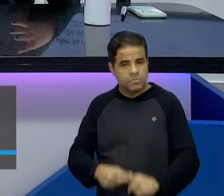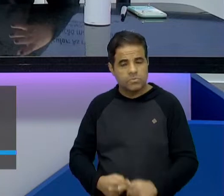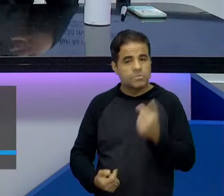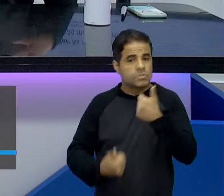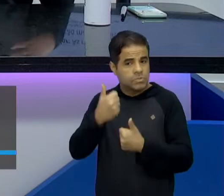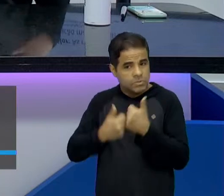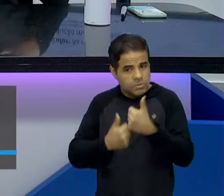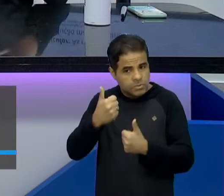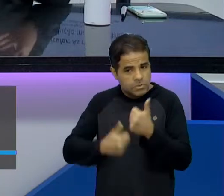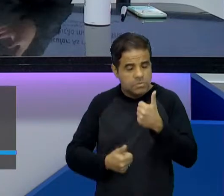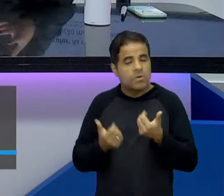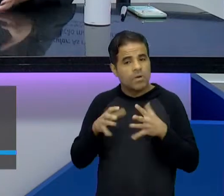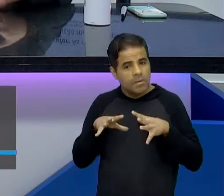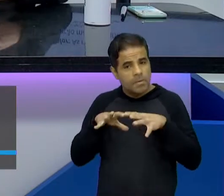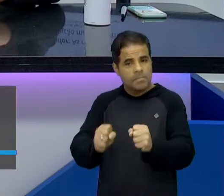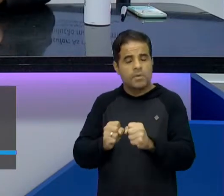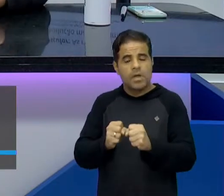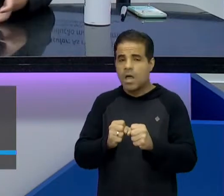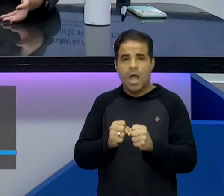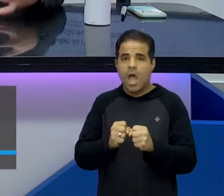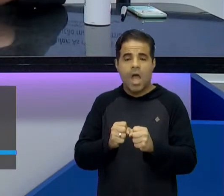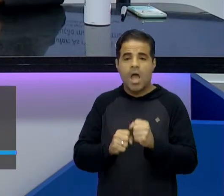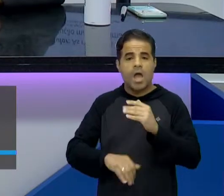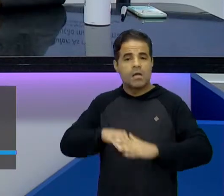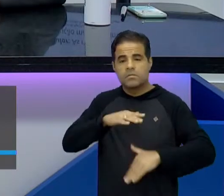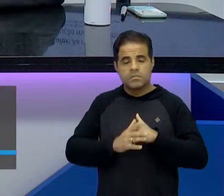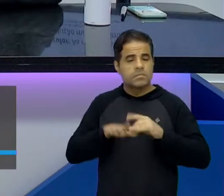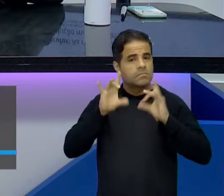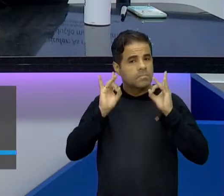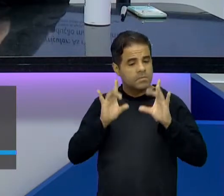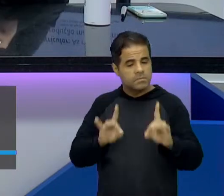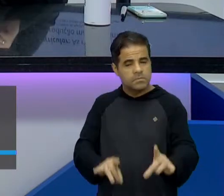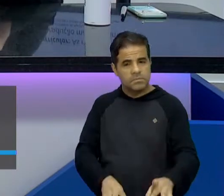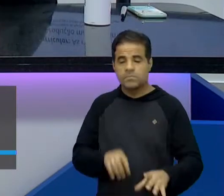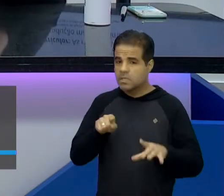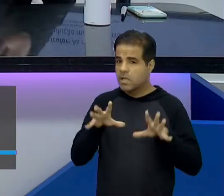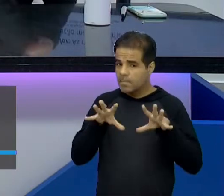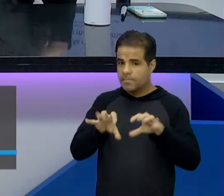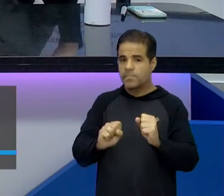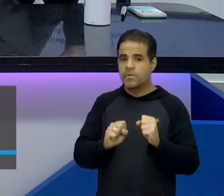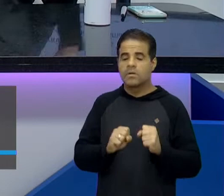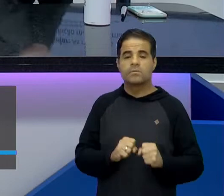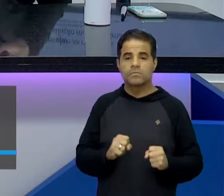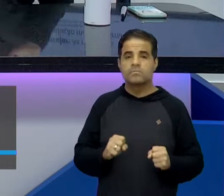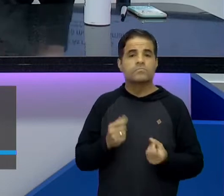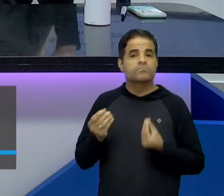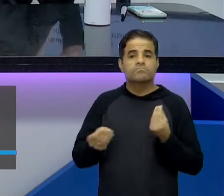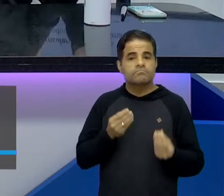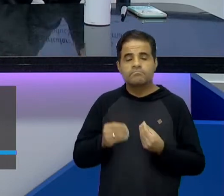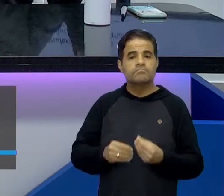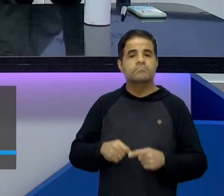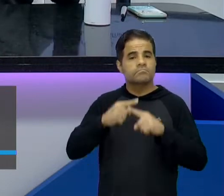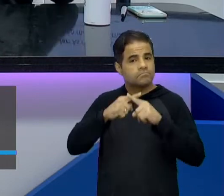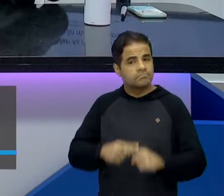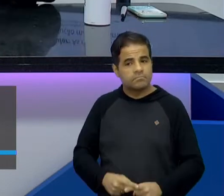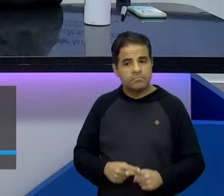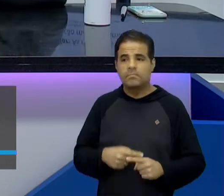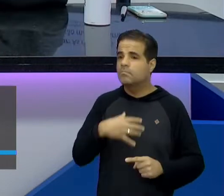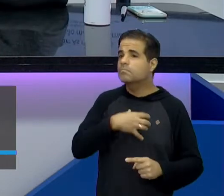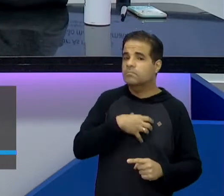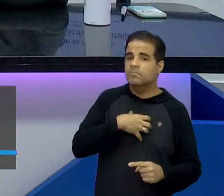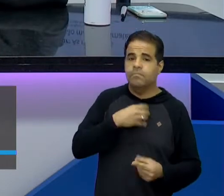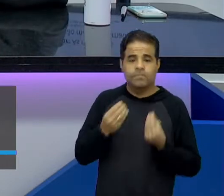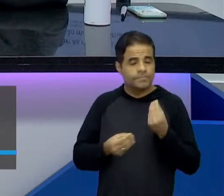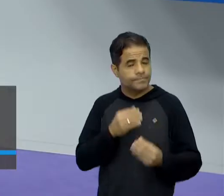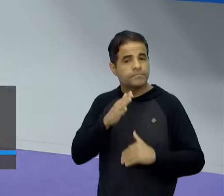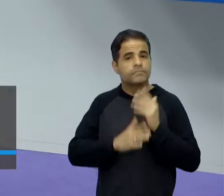futebol, eu quero me apropriar da tática e da técnica. E você quer se apropriar de como os torcedores estão se comportando.